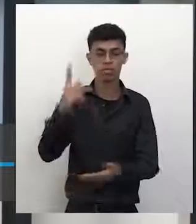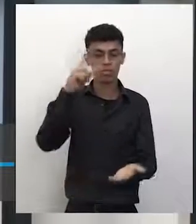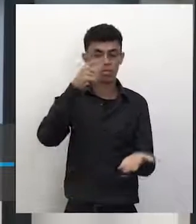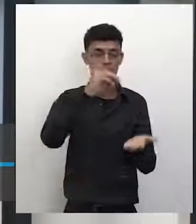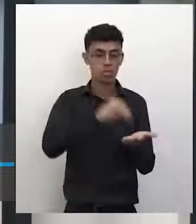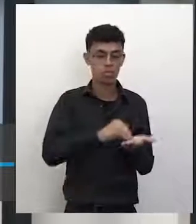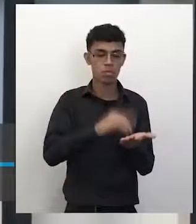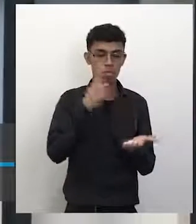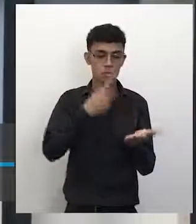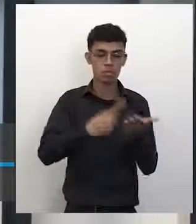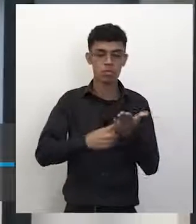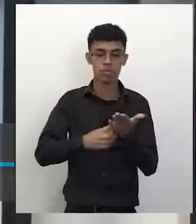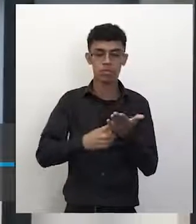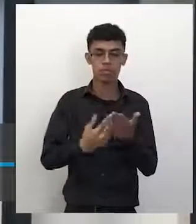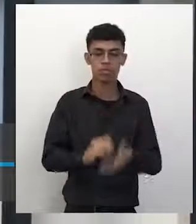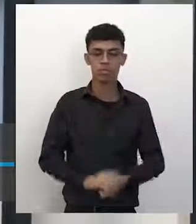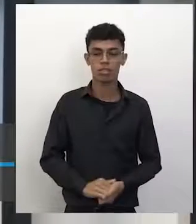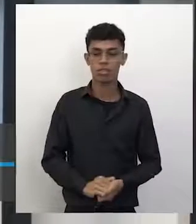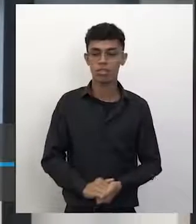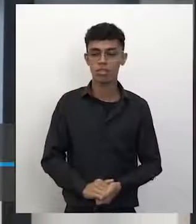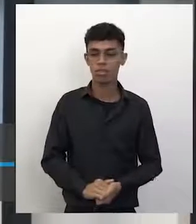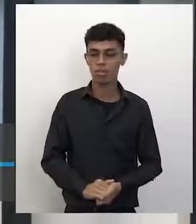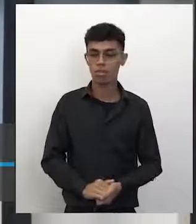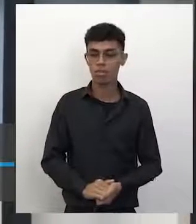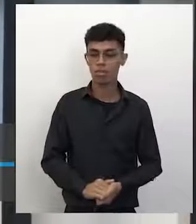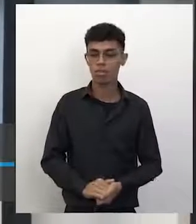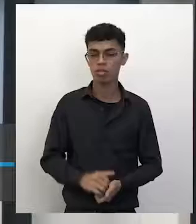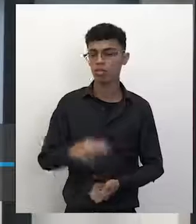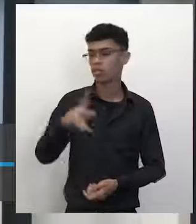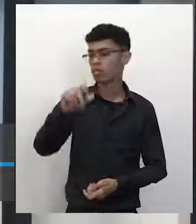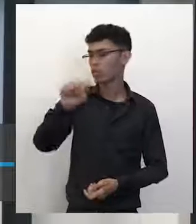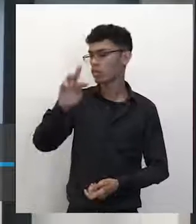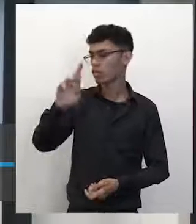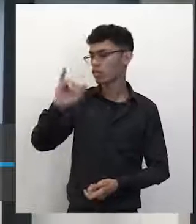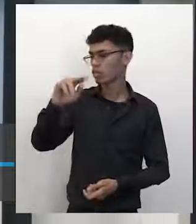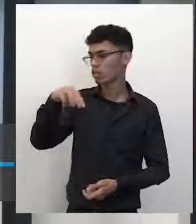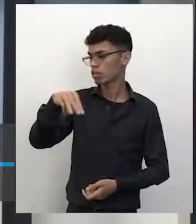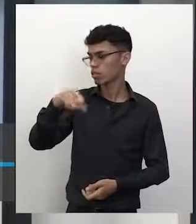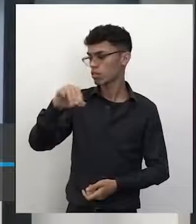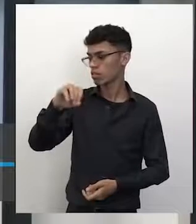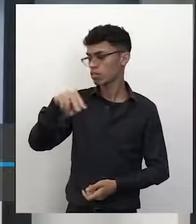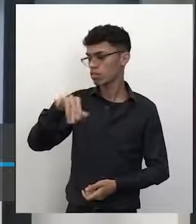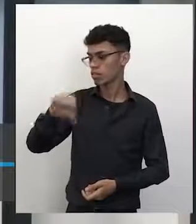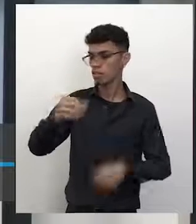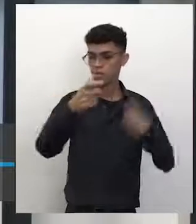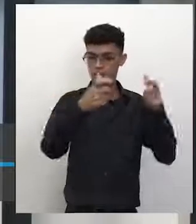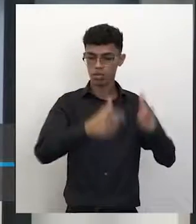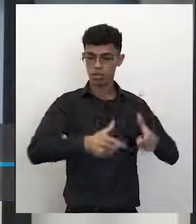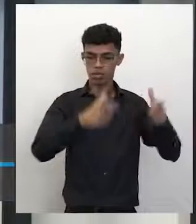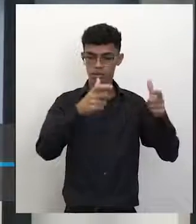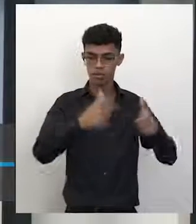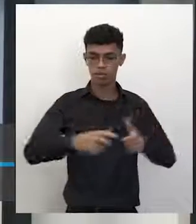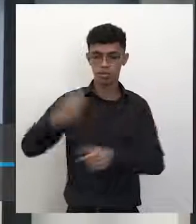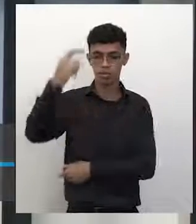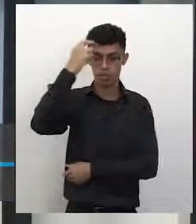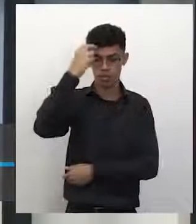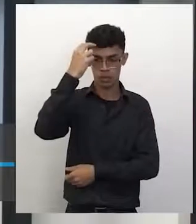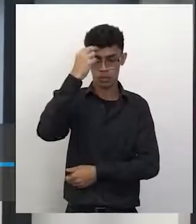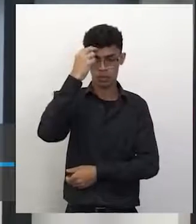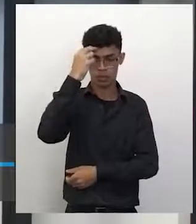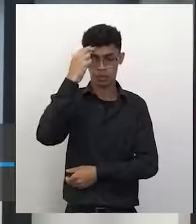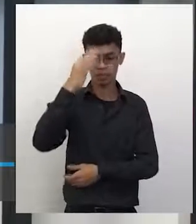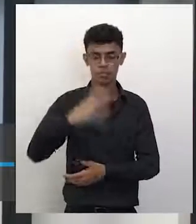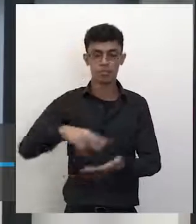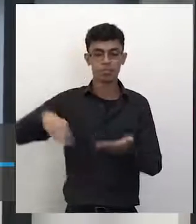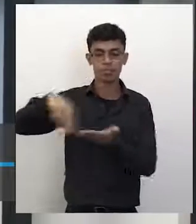agora um patrimônio imaterial. Bom, eu tô lendo aqui que a galera tá adorando, é muito legal, também adoro esses vídeos, porque a gente fala